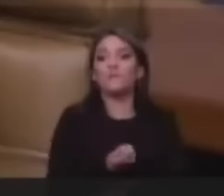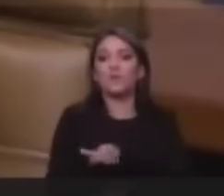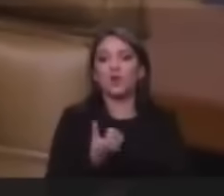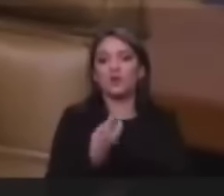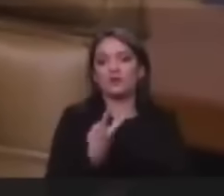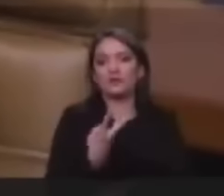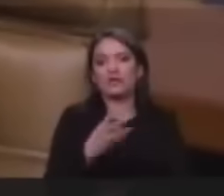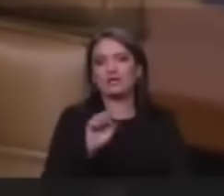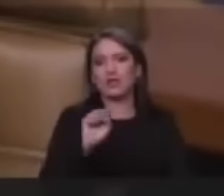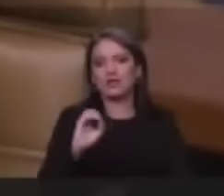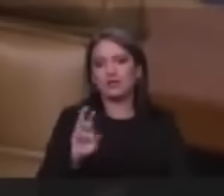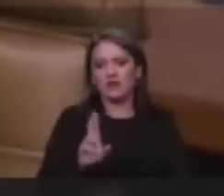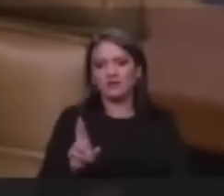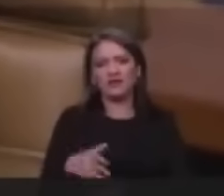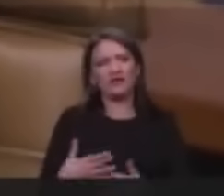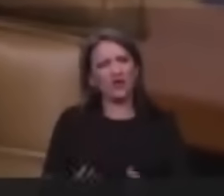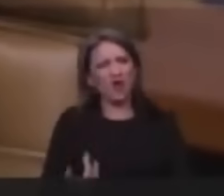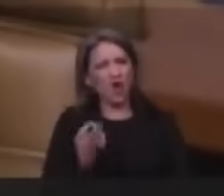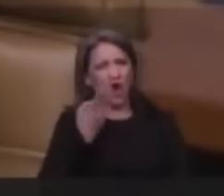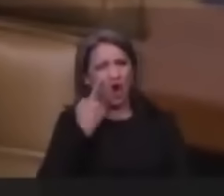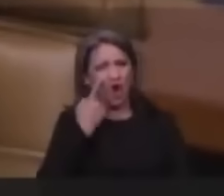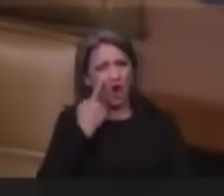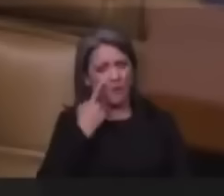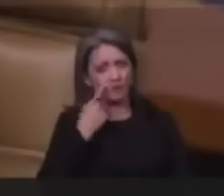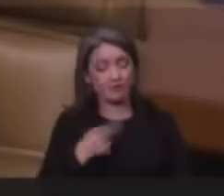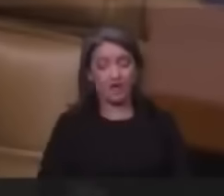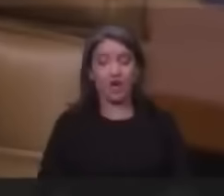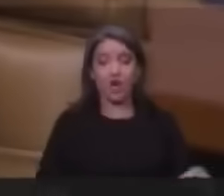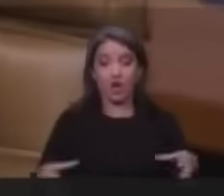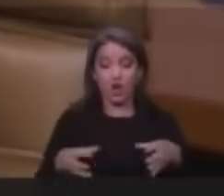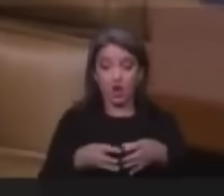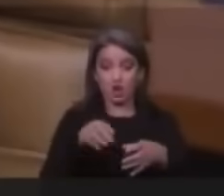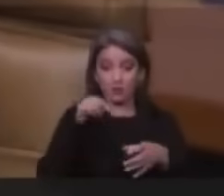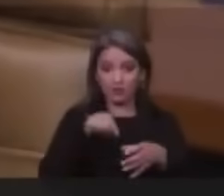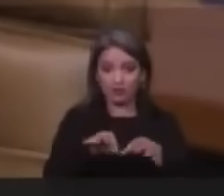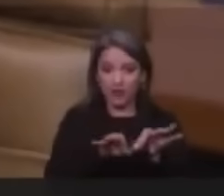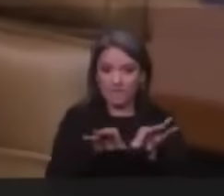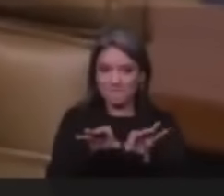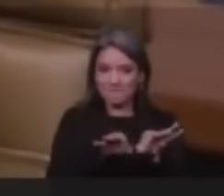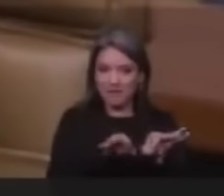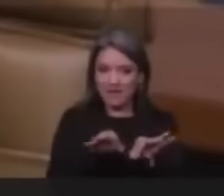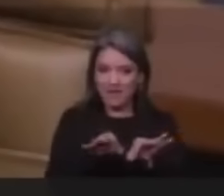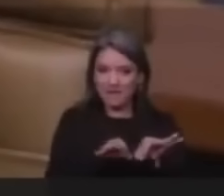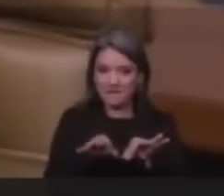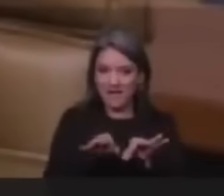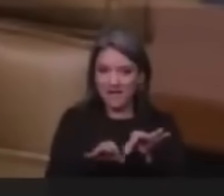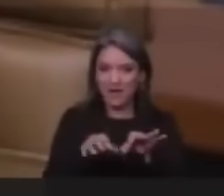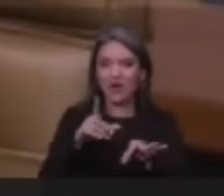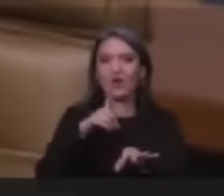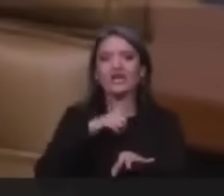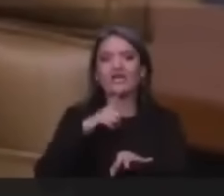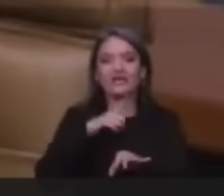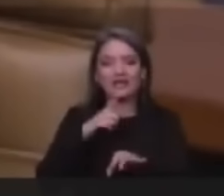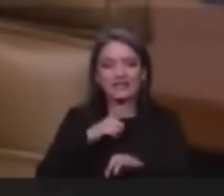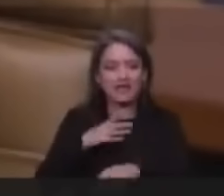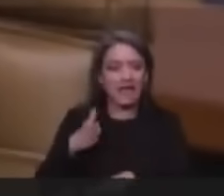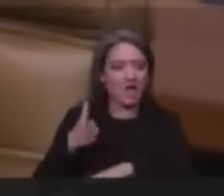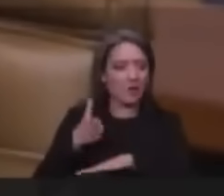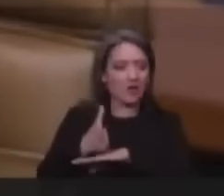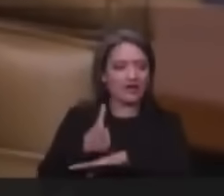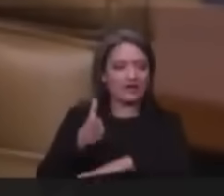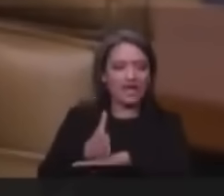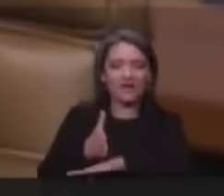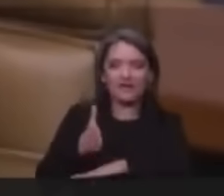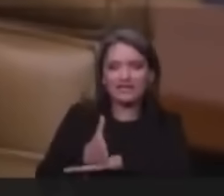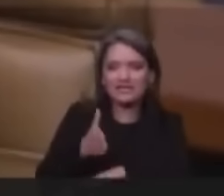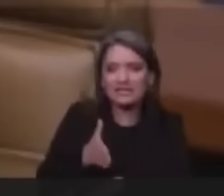grupo que já pleiteava a intervenção federal na frente do quartel em